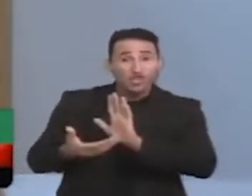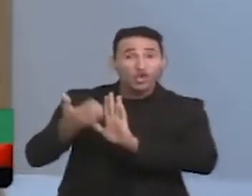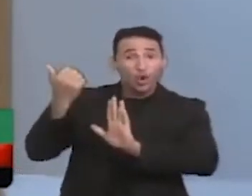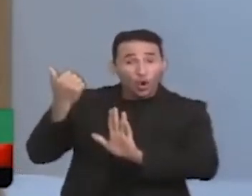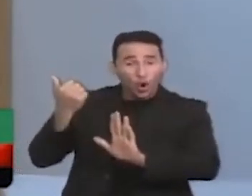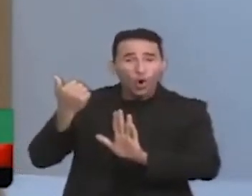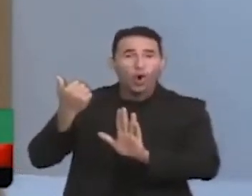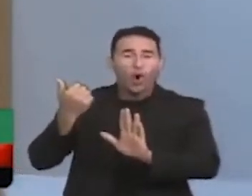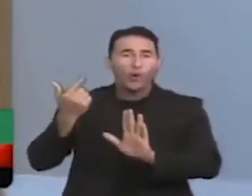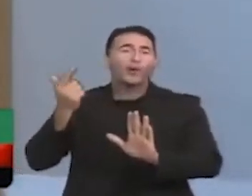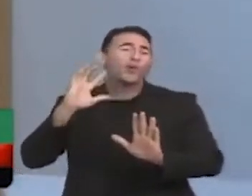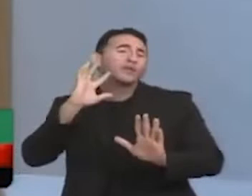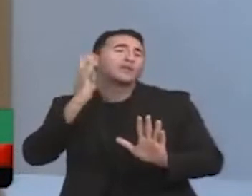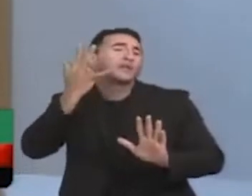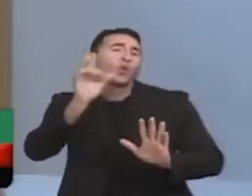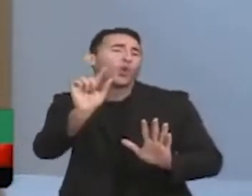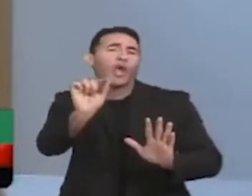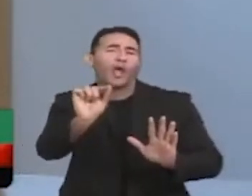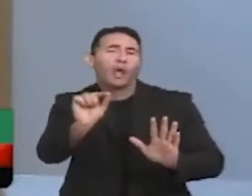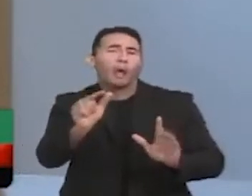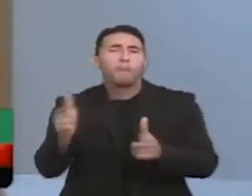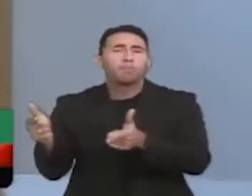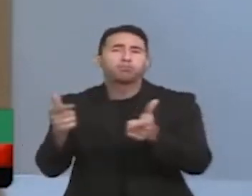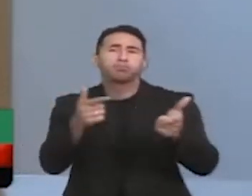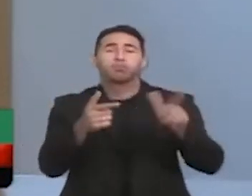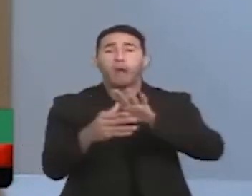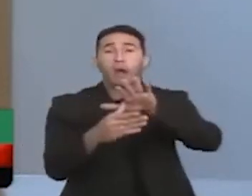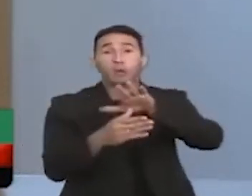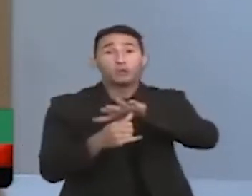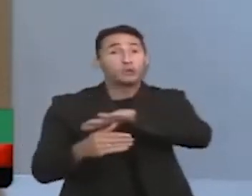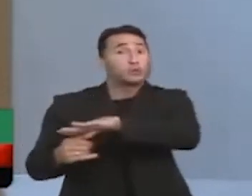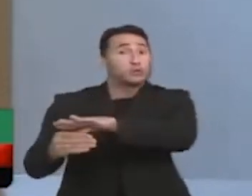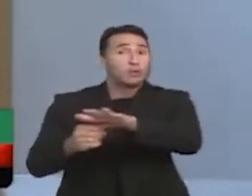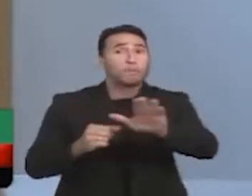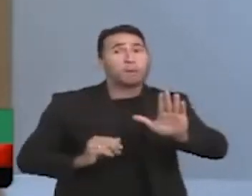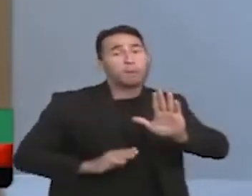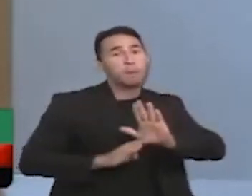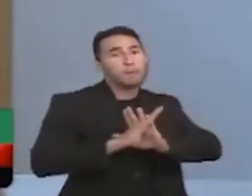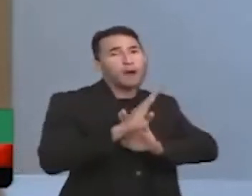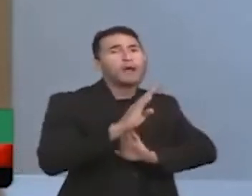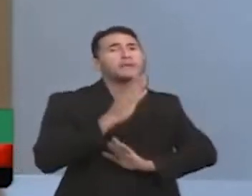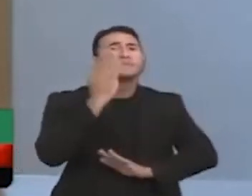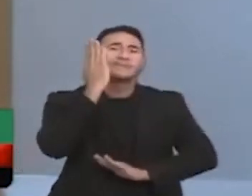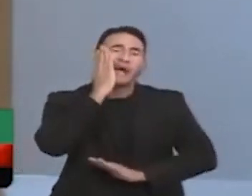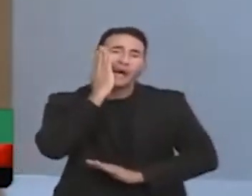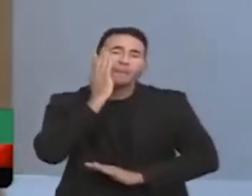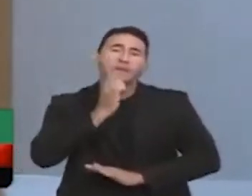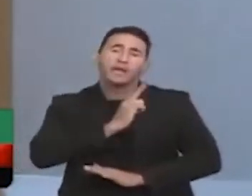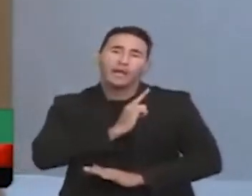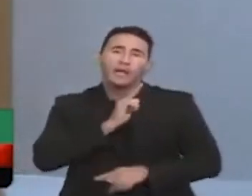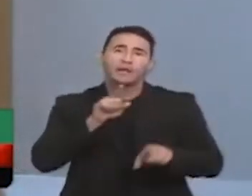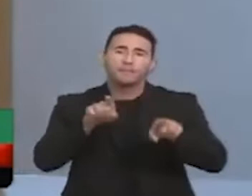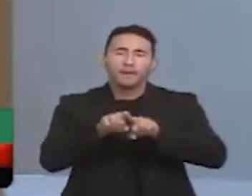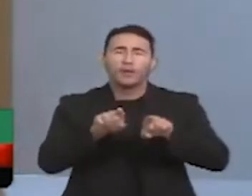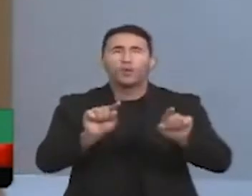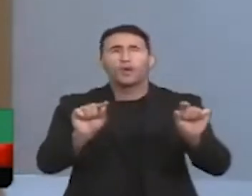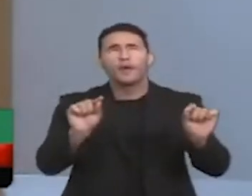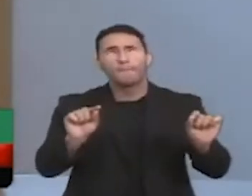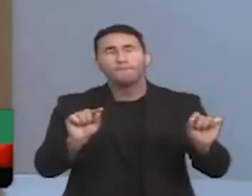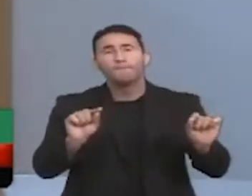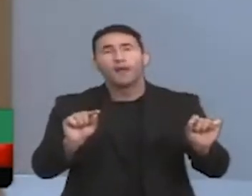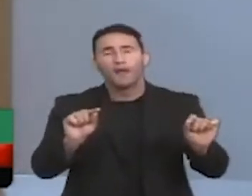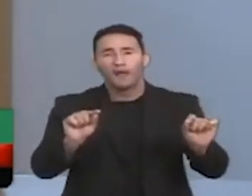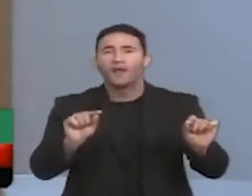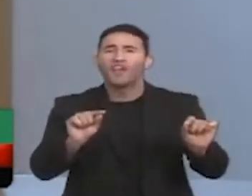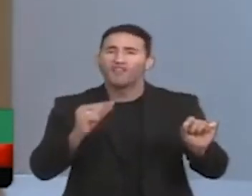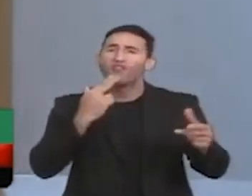aumentaram significativamente a gente ainda sabe inclusive que é uma subnotificação né a gente até queria o